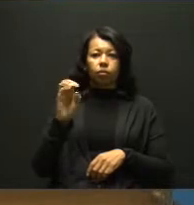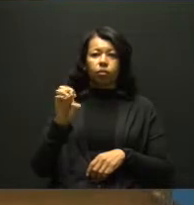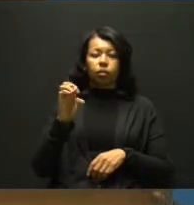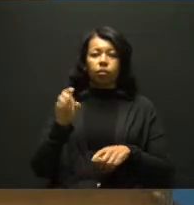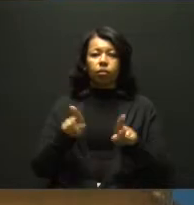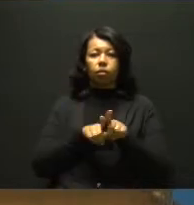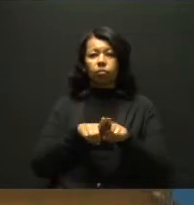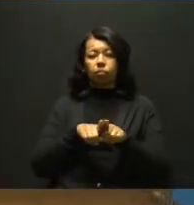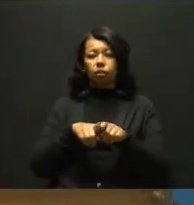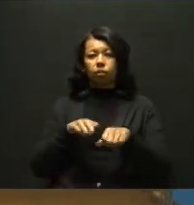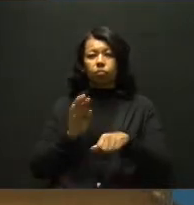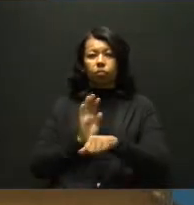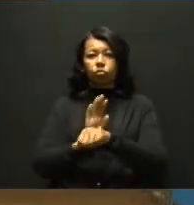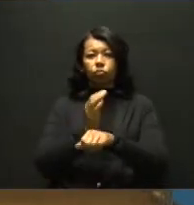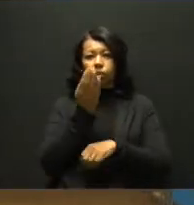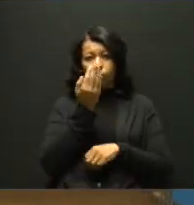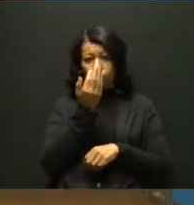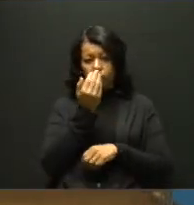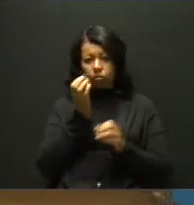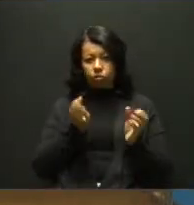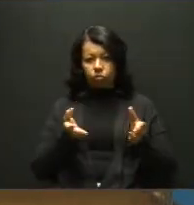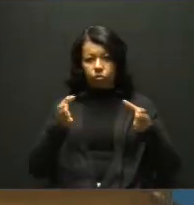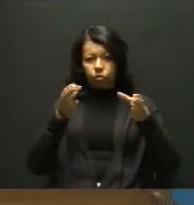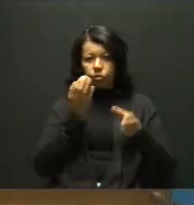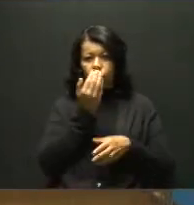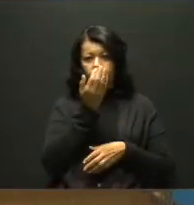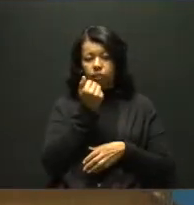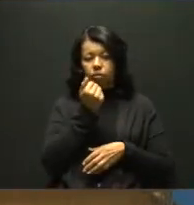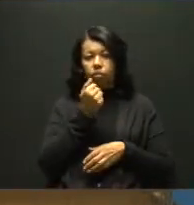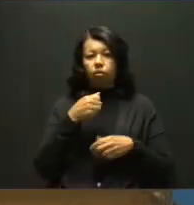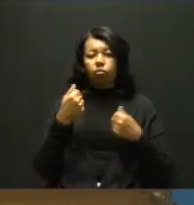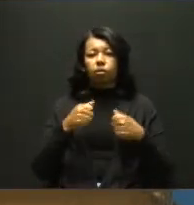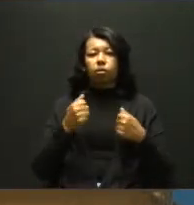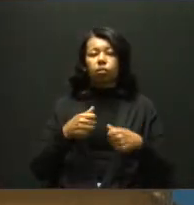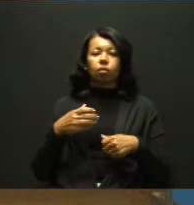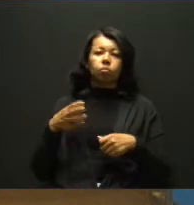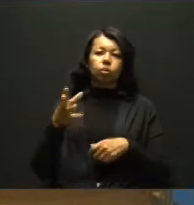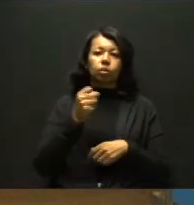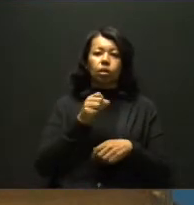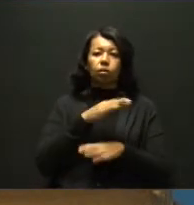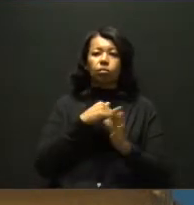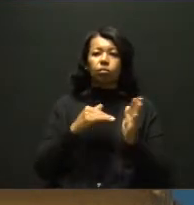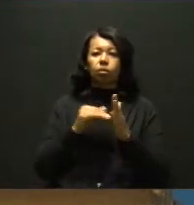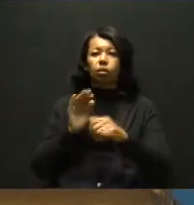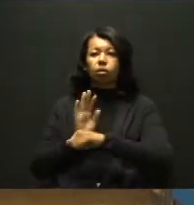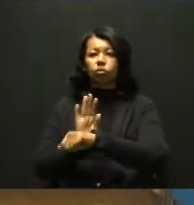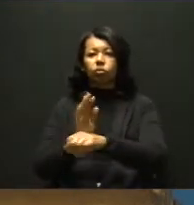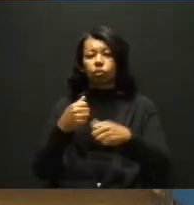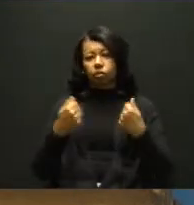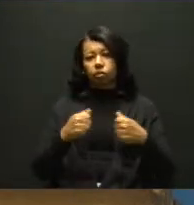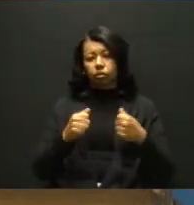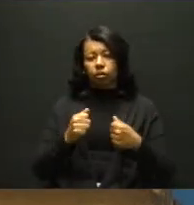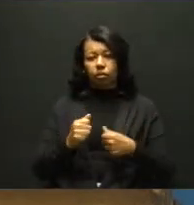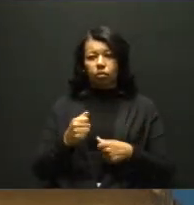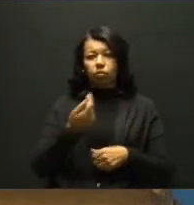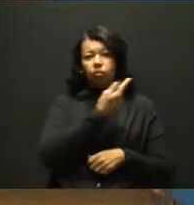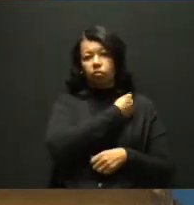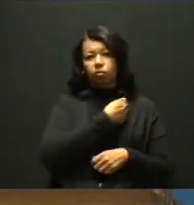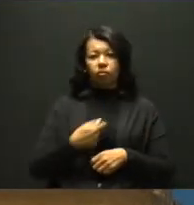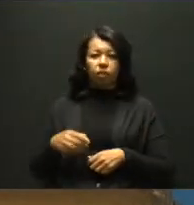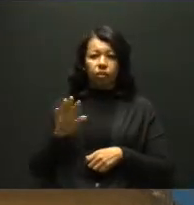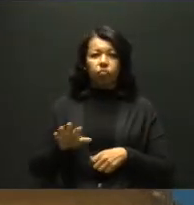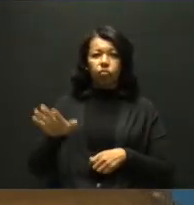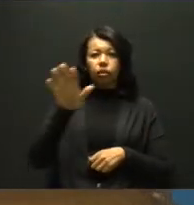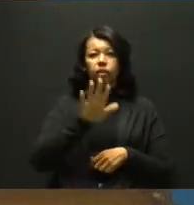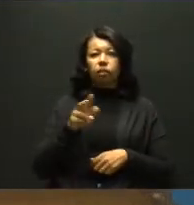a gente precisa também buscar toda a ajuda necessária estarão sempre deixa a desejar